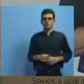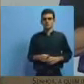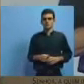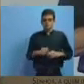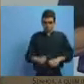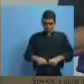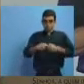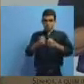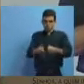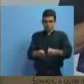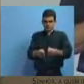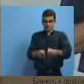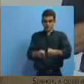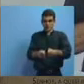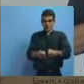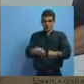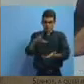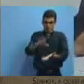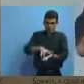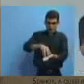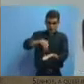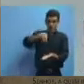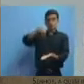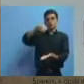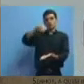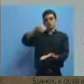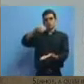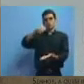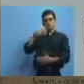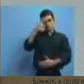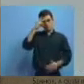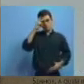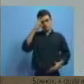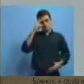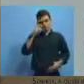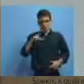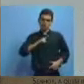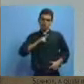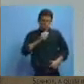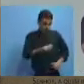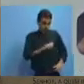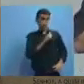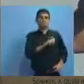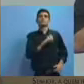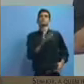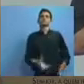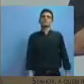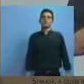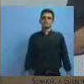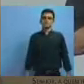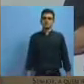mesmo um espírito para que revivais. Eu vos darei